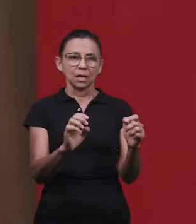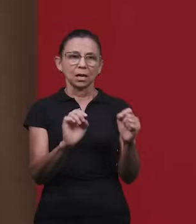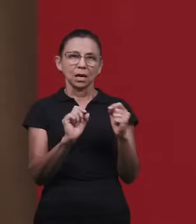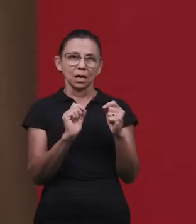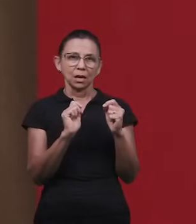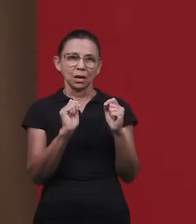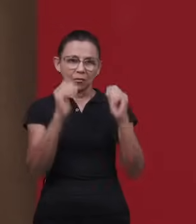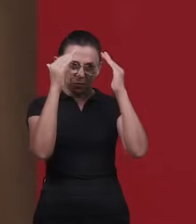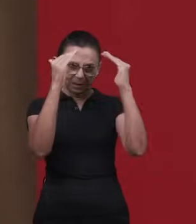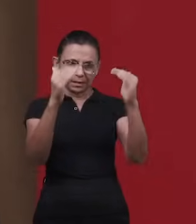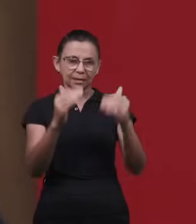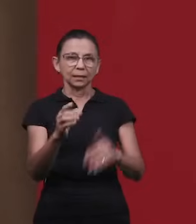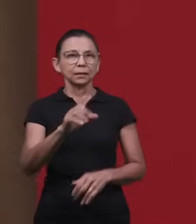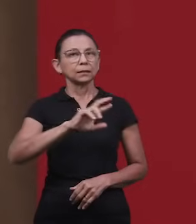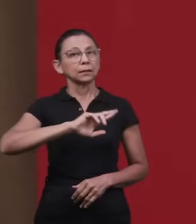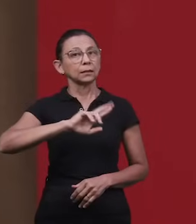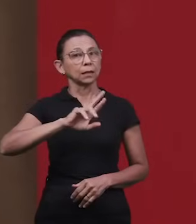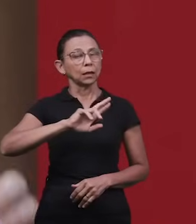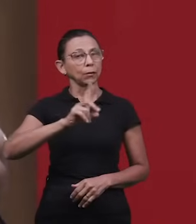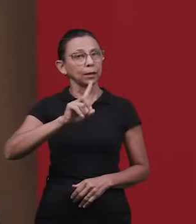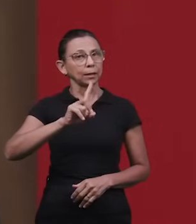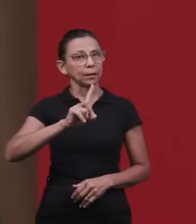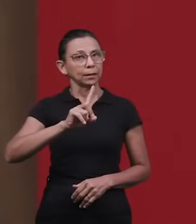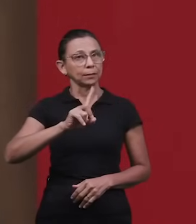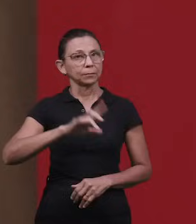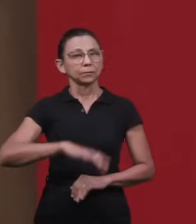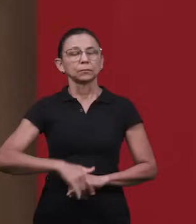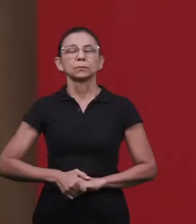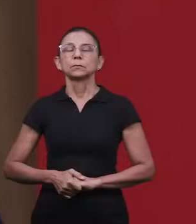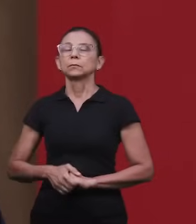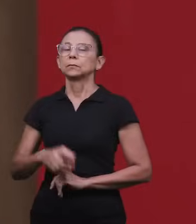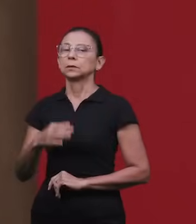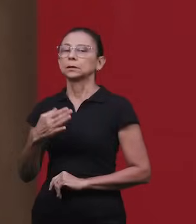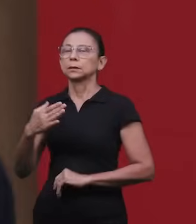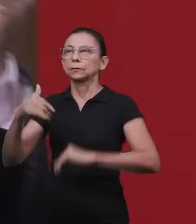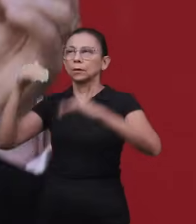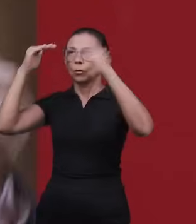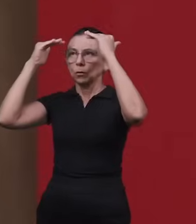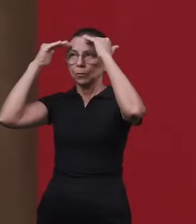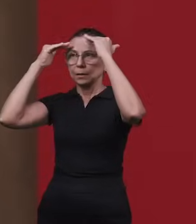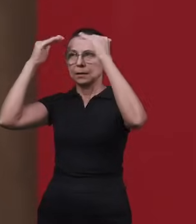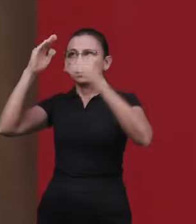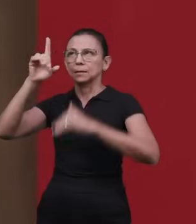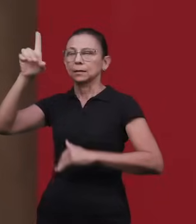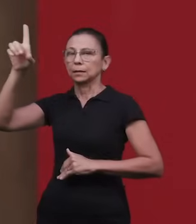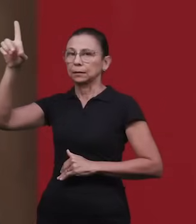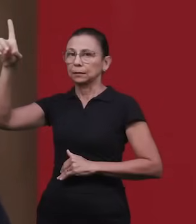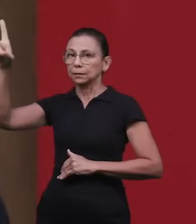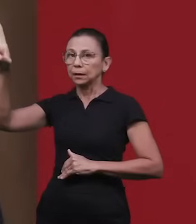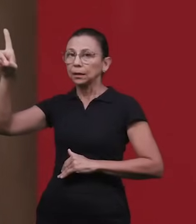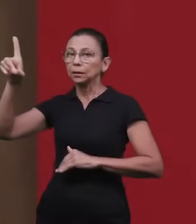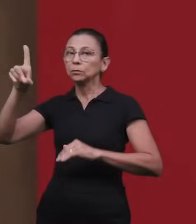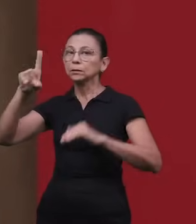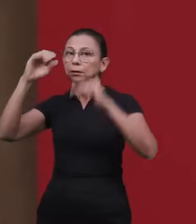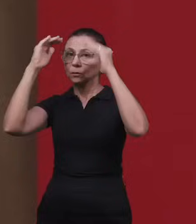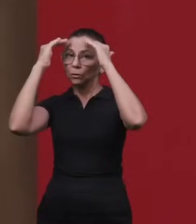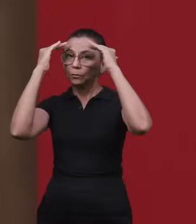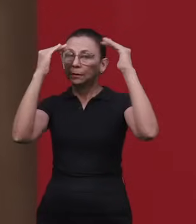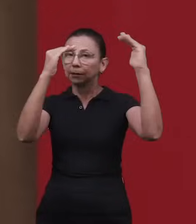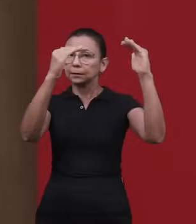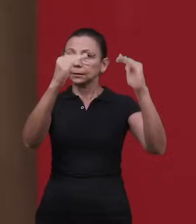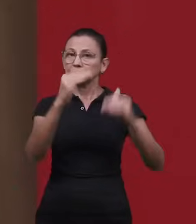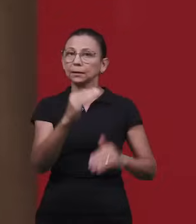vai honrá-lo sendo obediente ao Senhor. Da mesma forma que você é obediente ao Senhor por honrá-lo, né, como mandamento, você vai honrá-lo